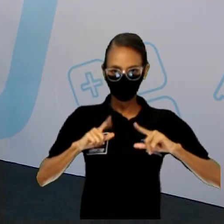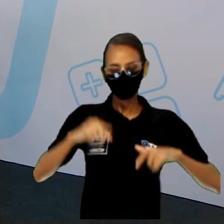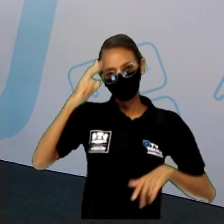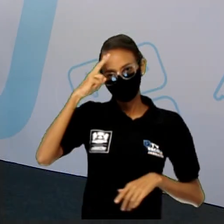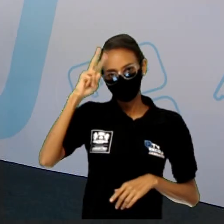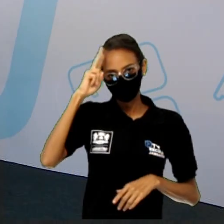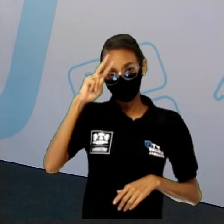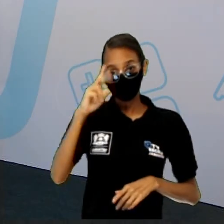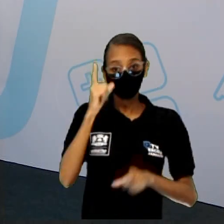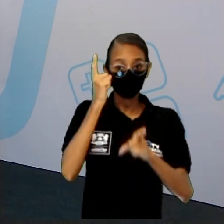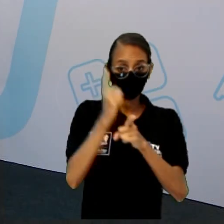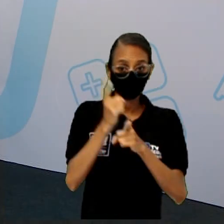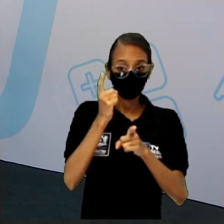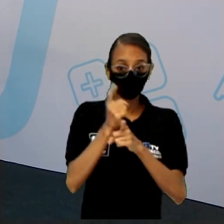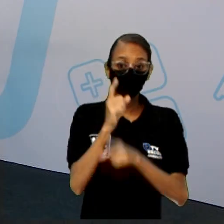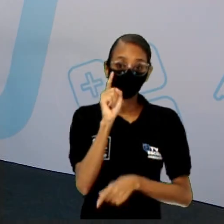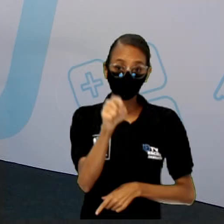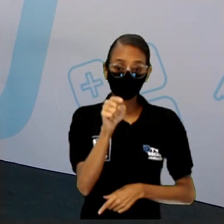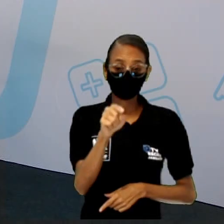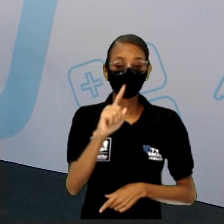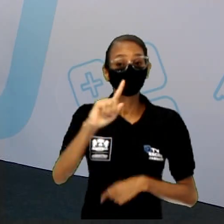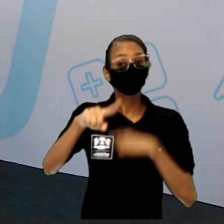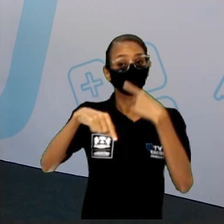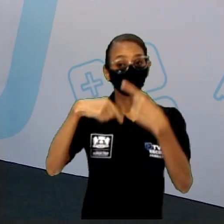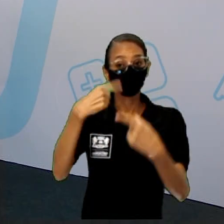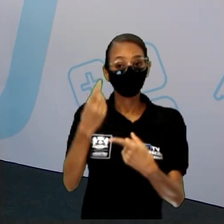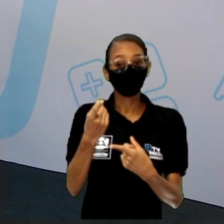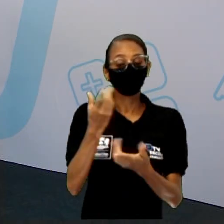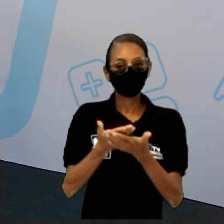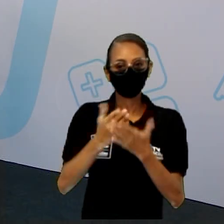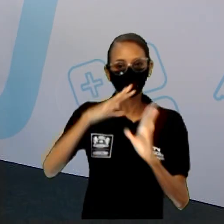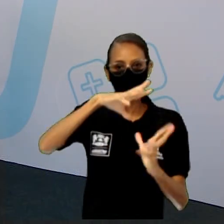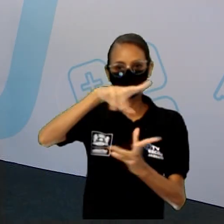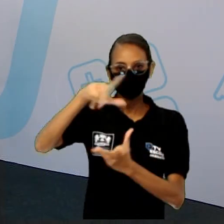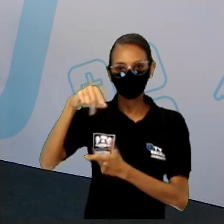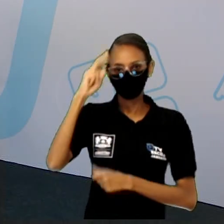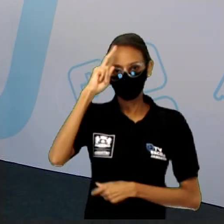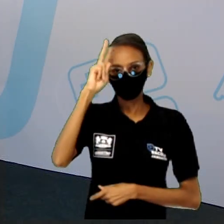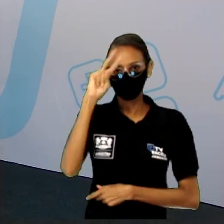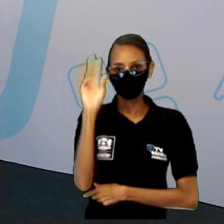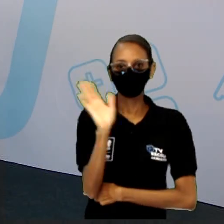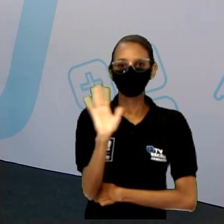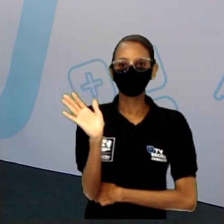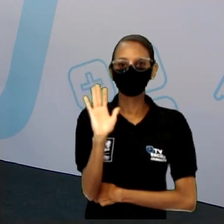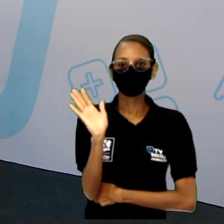Espero vocês aí na nossa próxima aventura pelo mundo da história. Tchau, tchau!